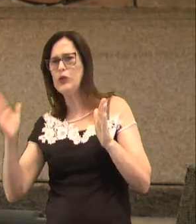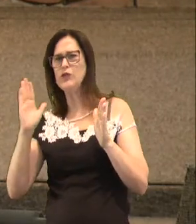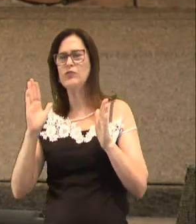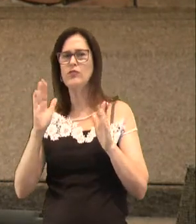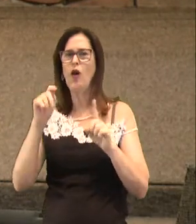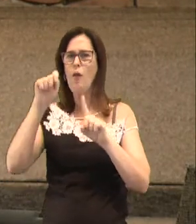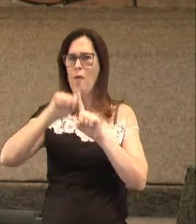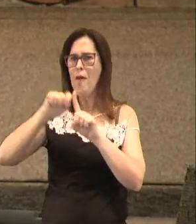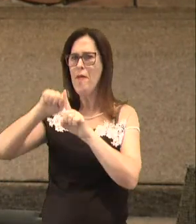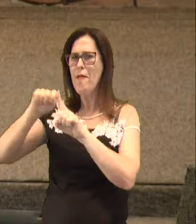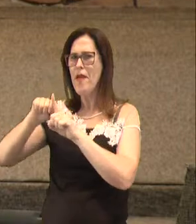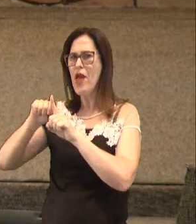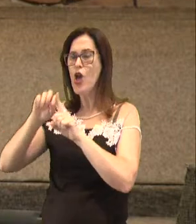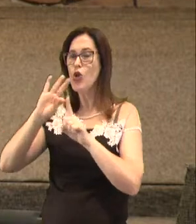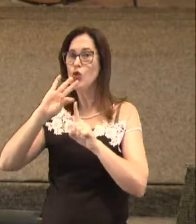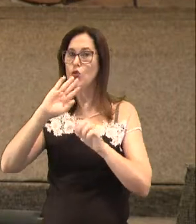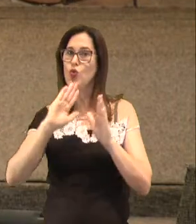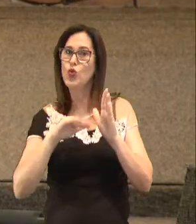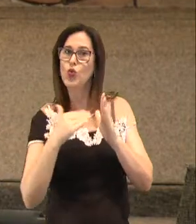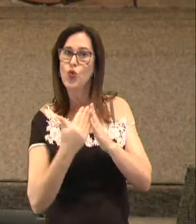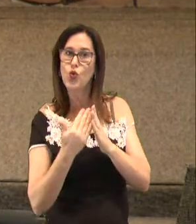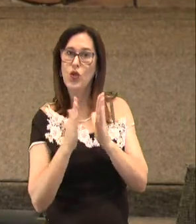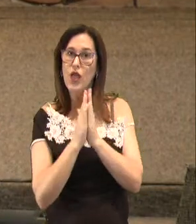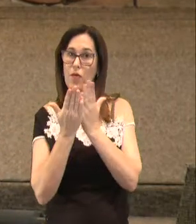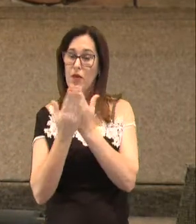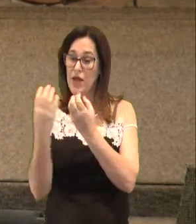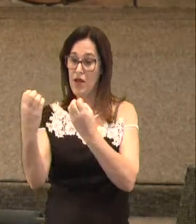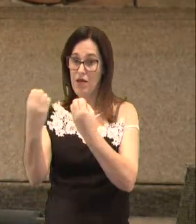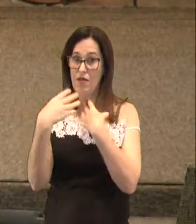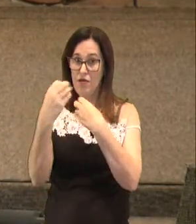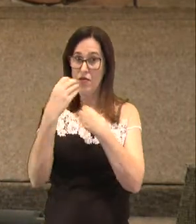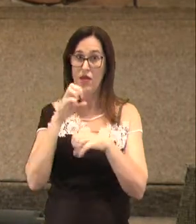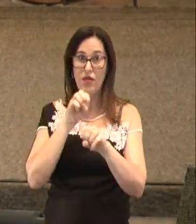tudo aquilo que a Bíblia nos ensina sobre a oração.